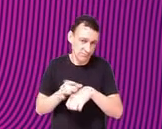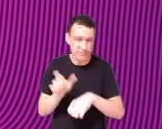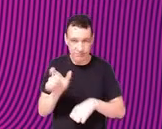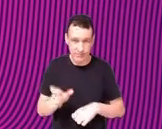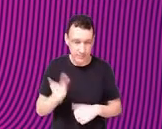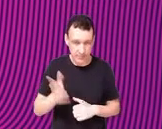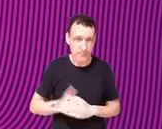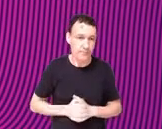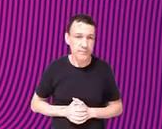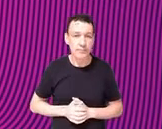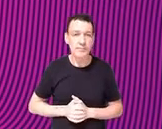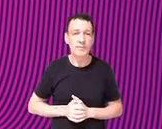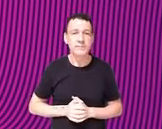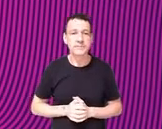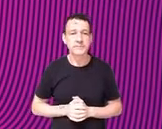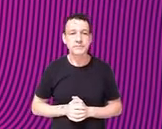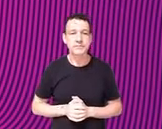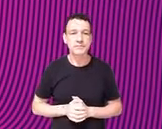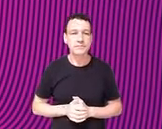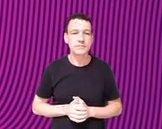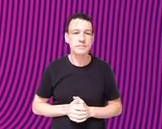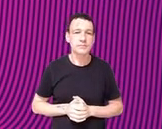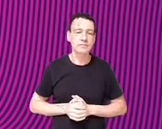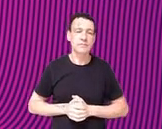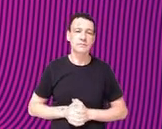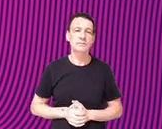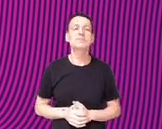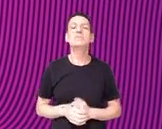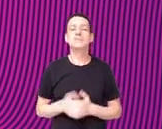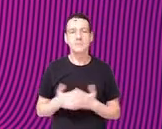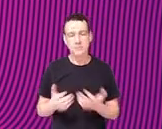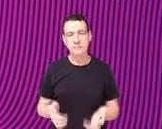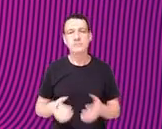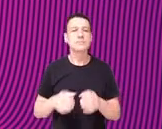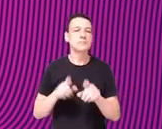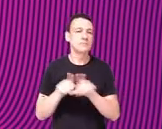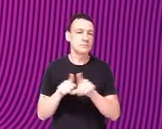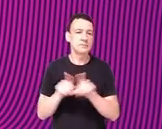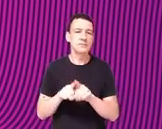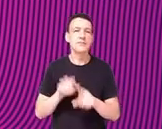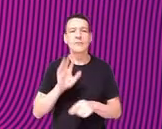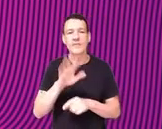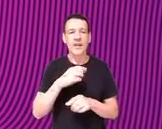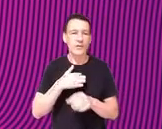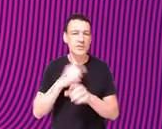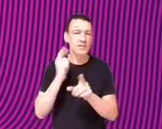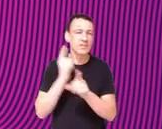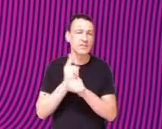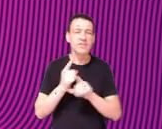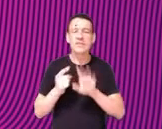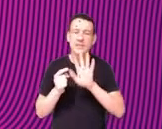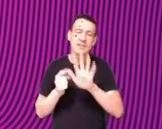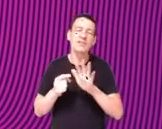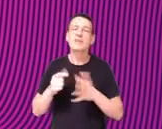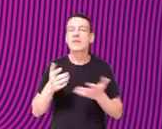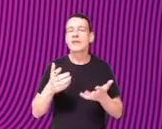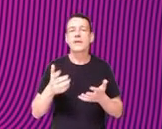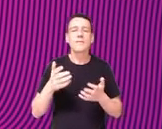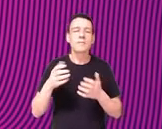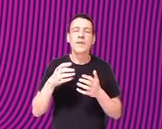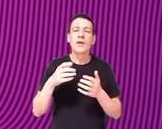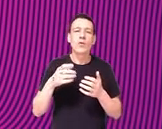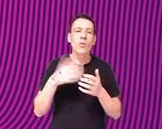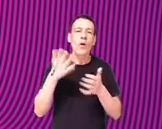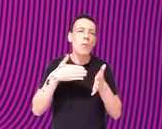care. E, em terceiro lugar, identificar os tais bloqueios, os tais roadblocks ao longo destas vias e olhar para os